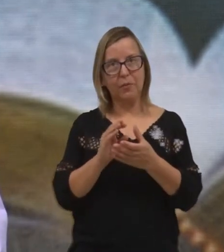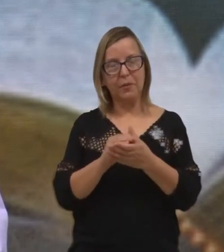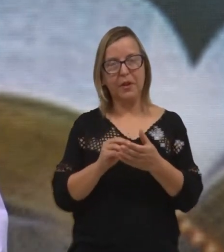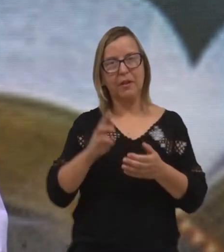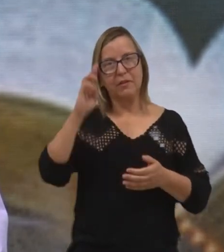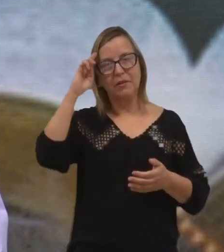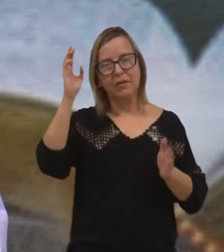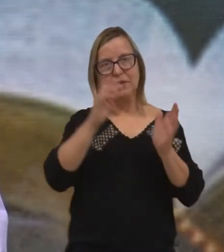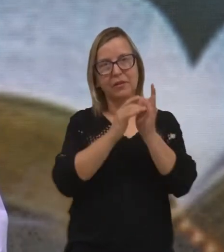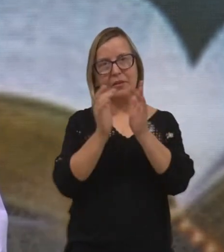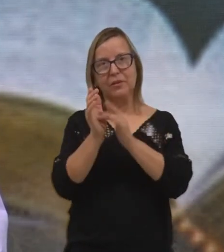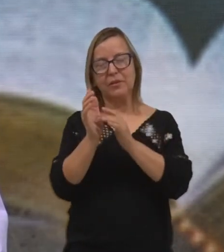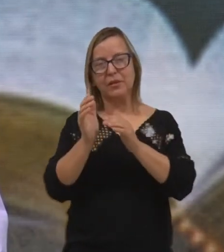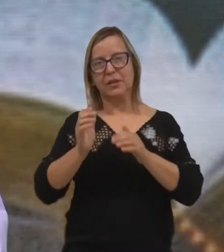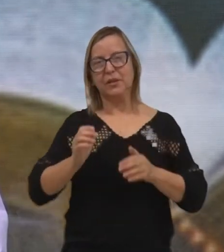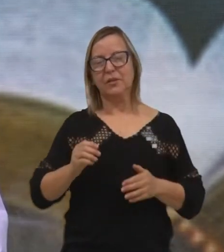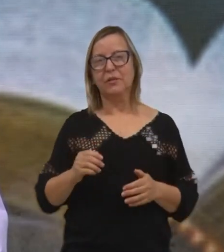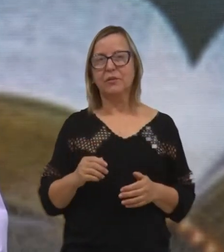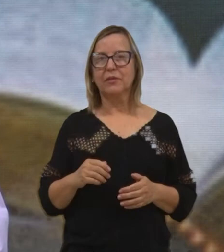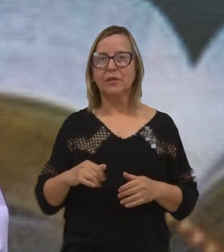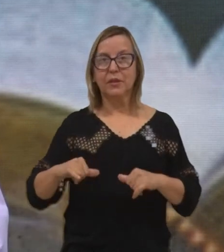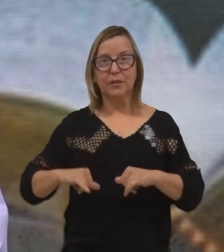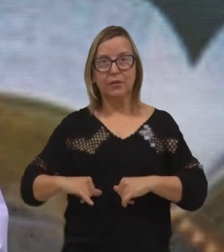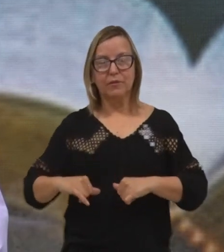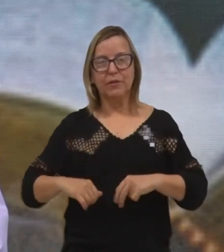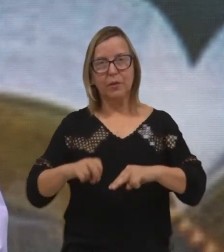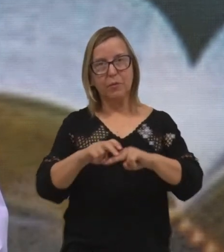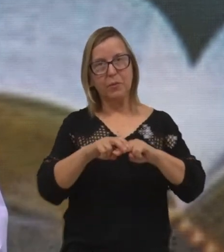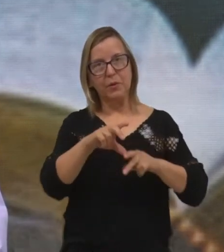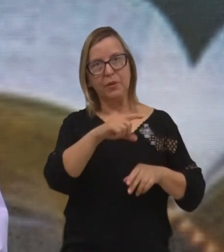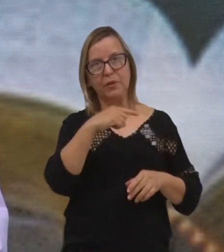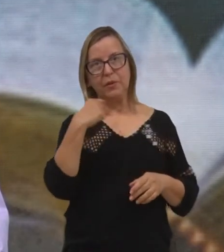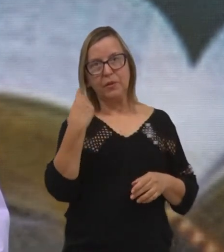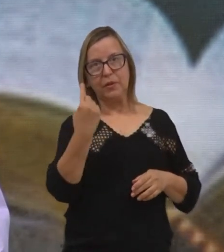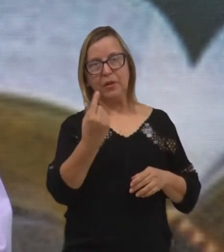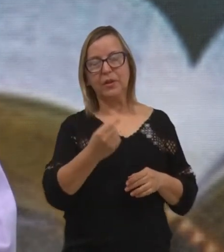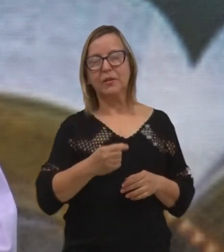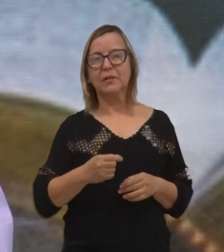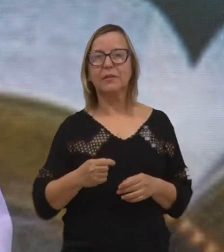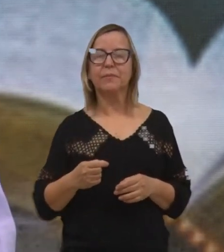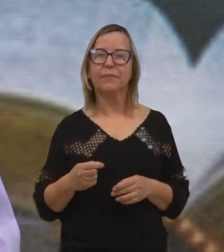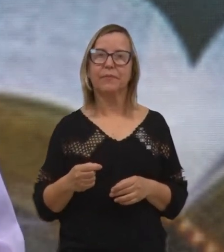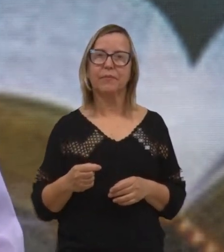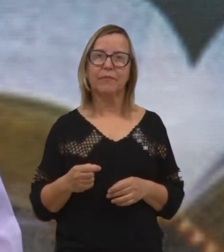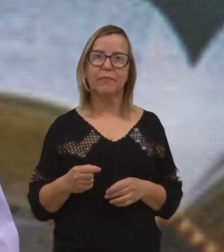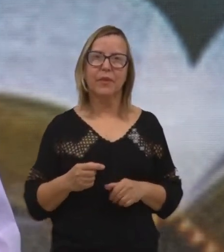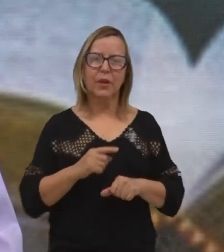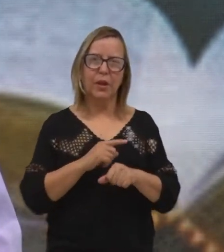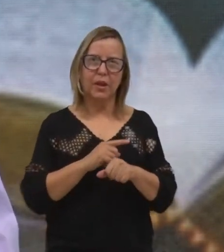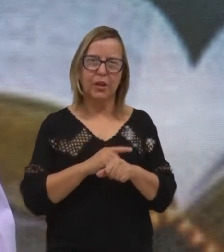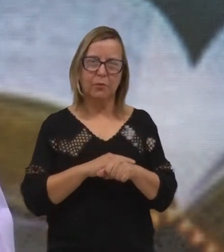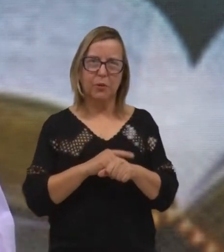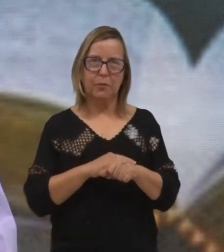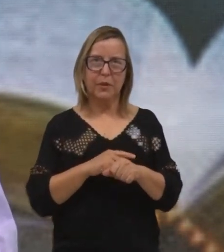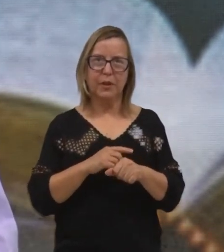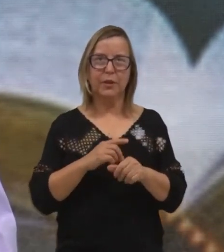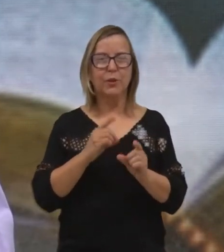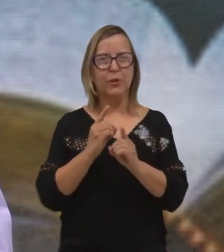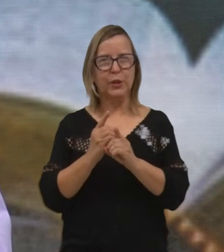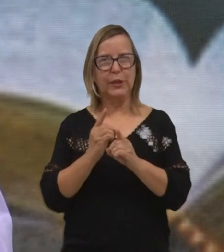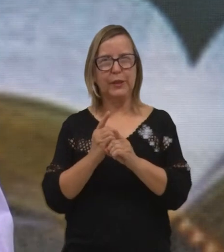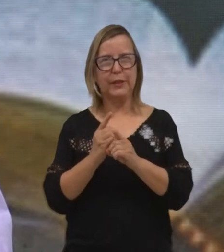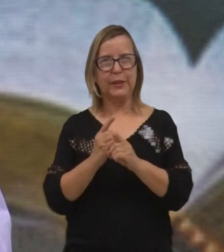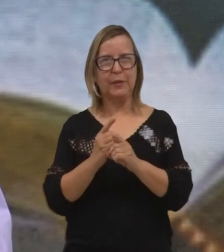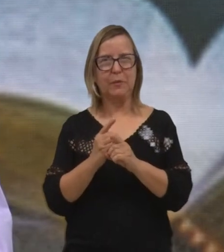os seus discípulos em um determinado momento, quando havia uma certa intriga ali, quem será o maior, quem que vai